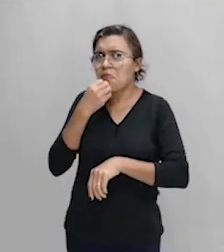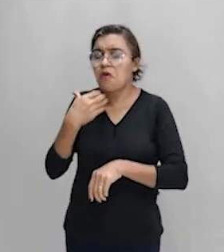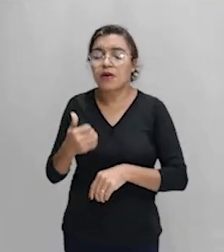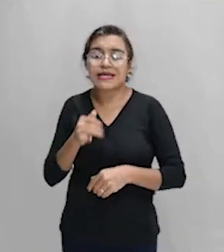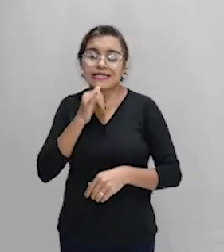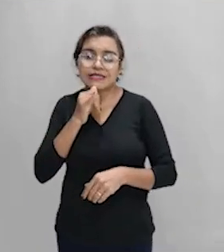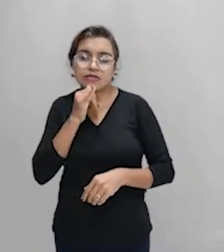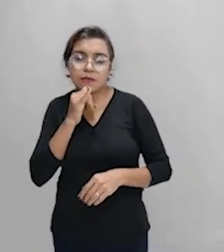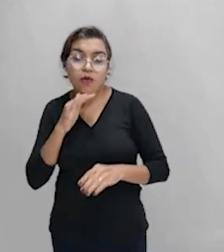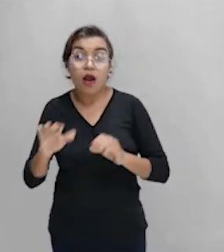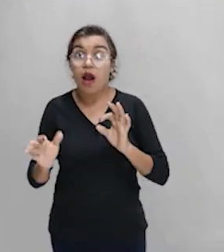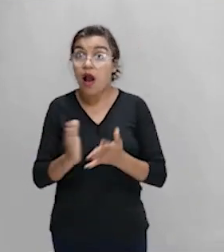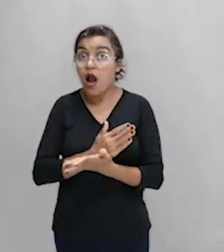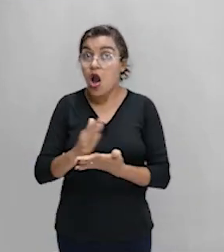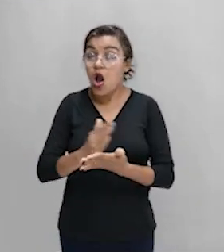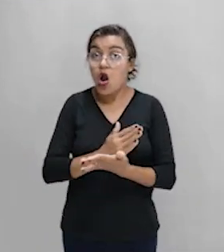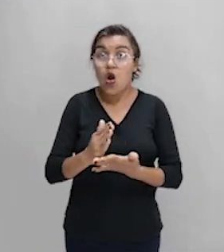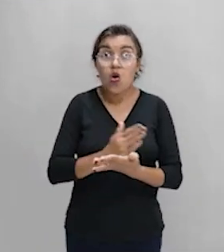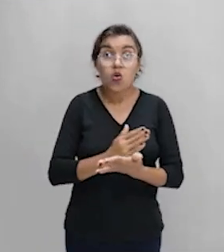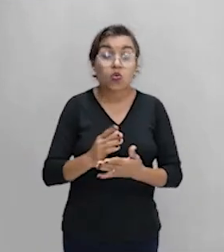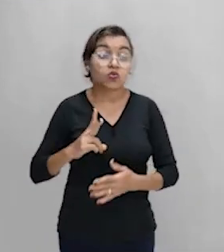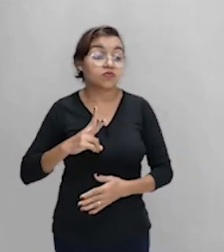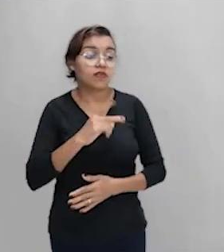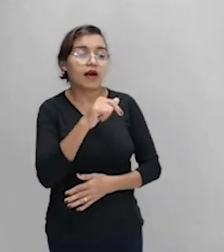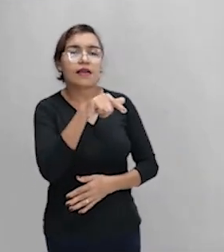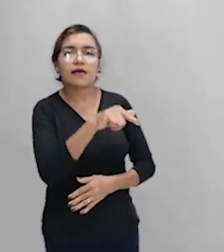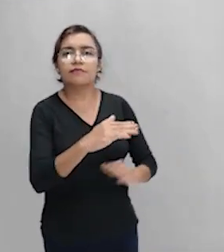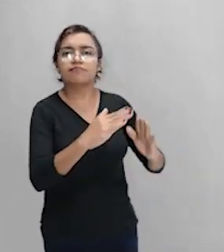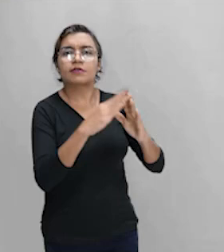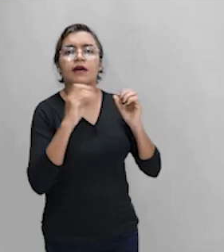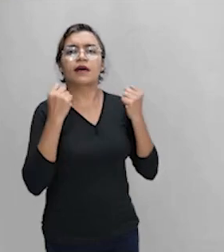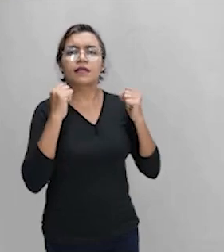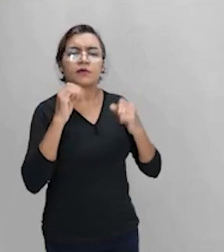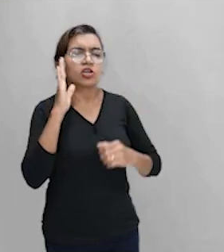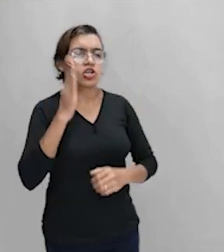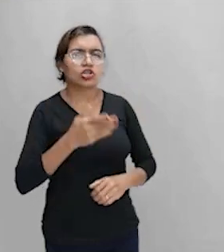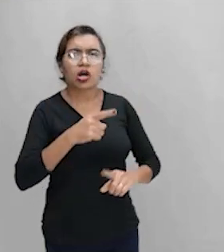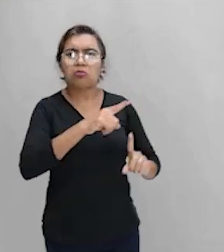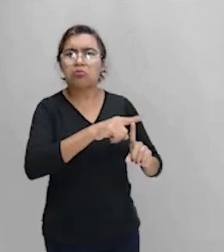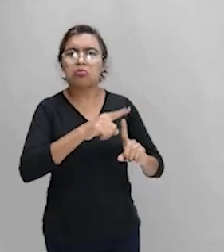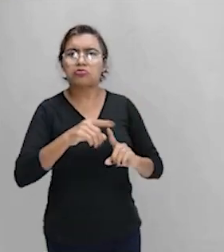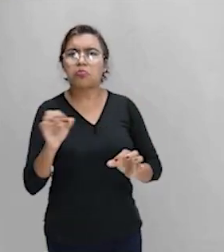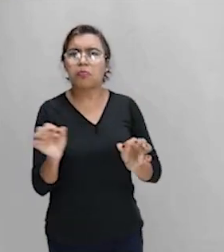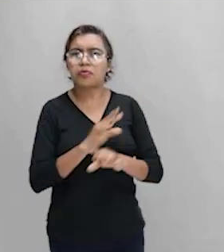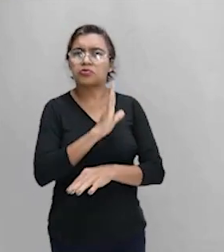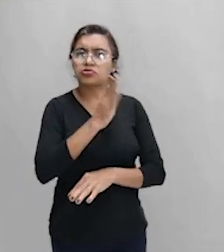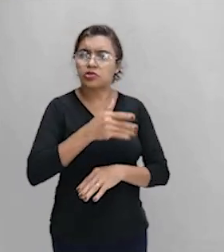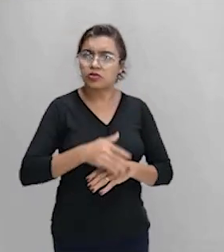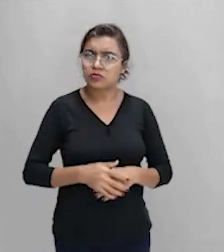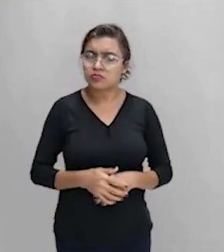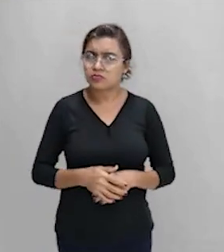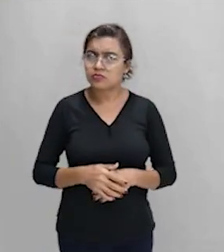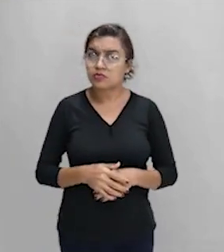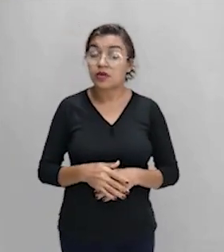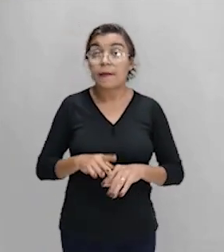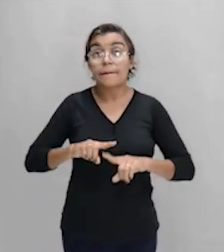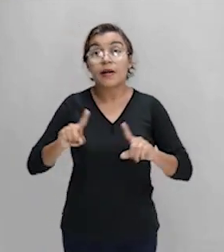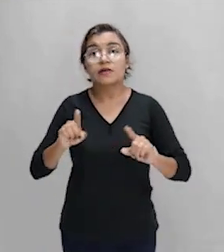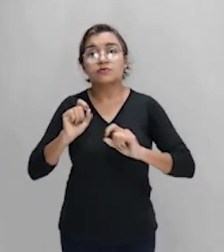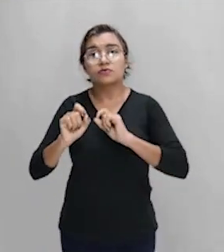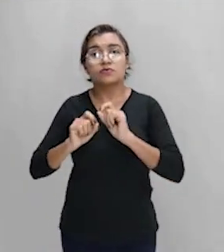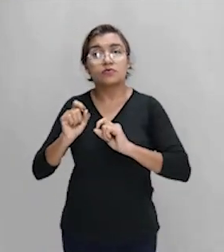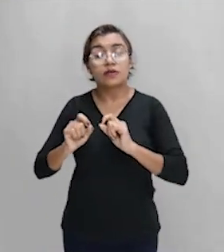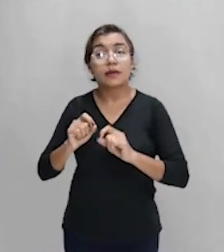série pronta lá. Aí ele já está negligenciando um princípio do treinamento esportivo que é qual? Um princípio